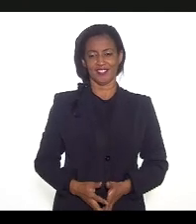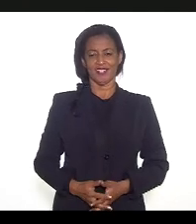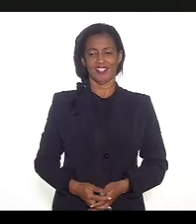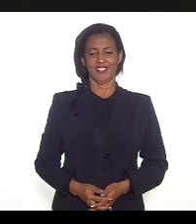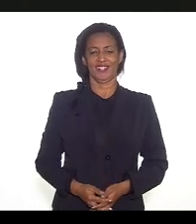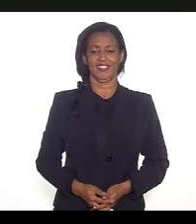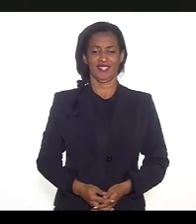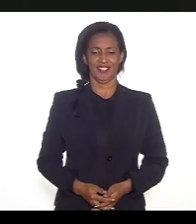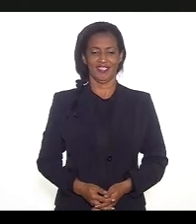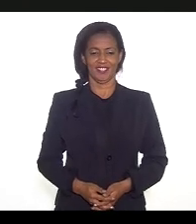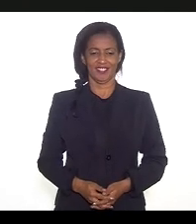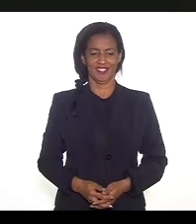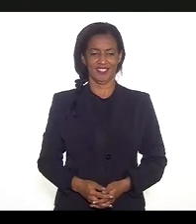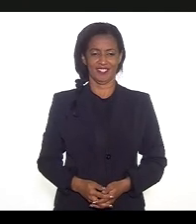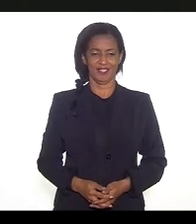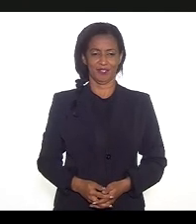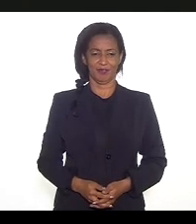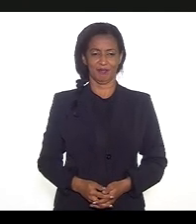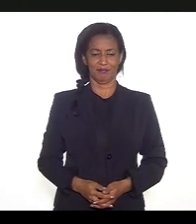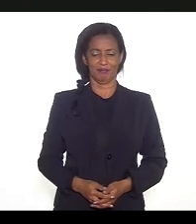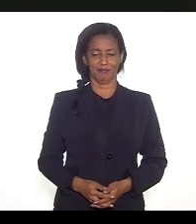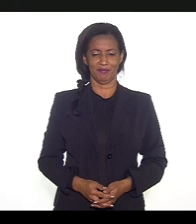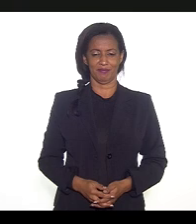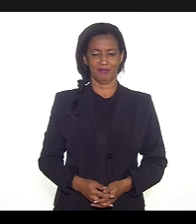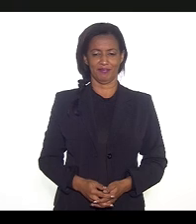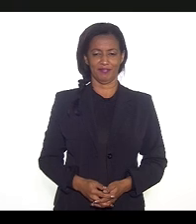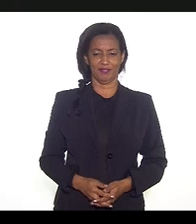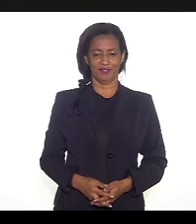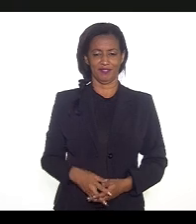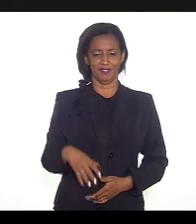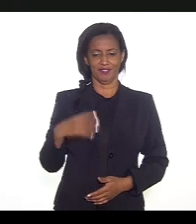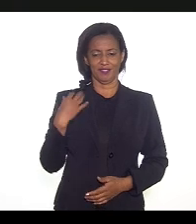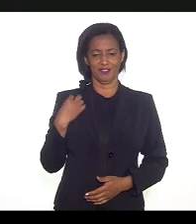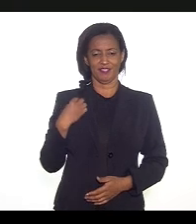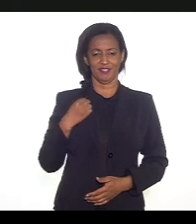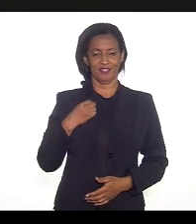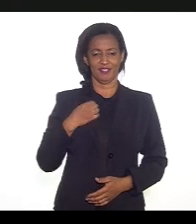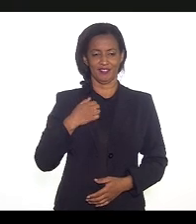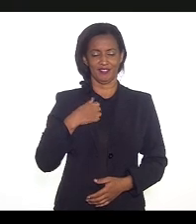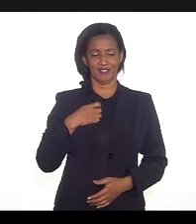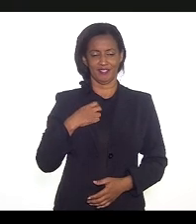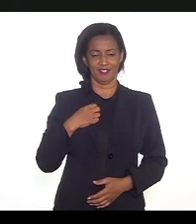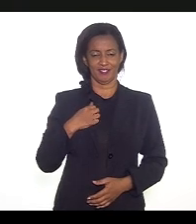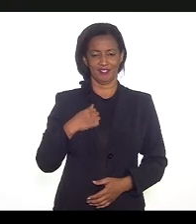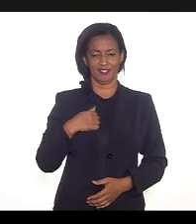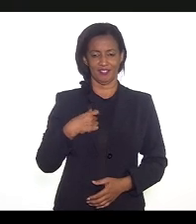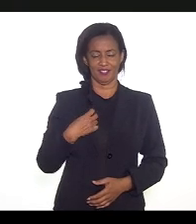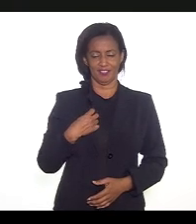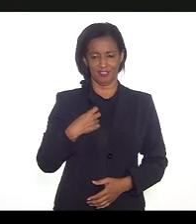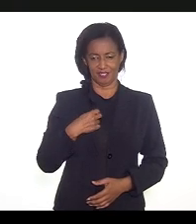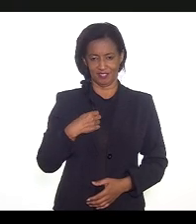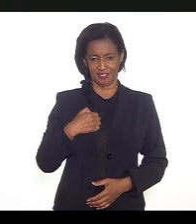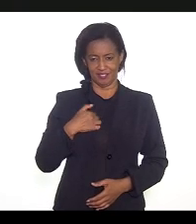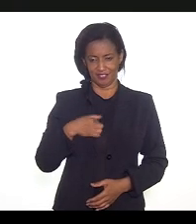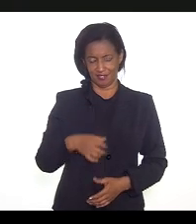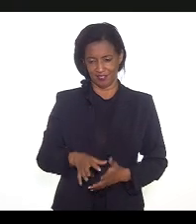É que meu Espírito Santo aqui está dizendo que essa porta já veio três vezes. Precisava voar um pouquinho. Vamos, sim,